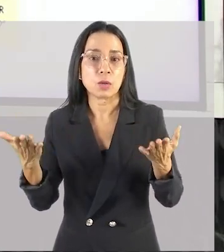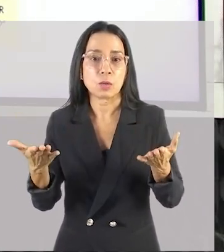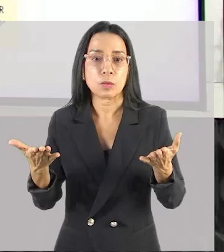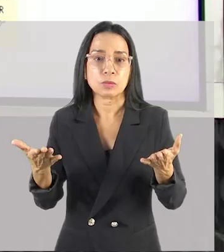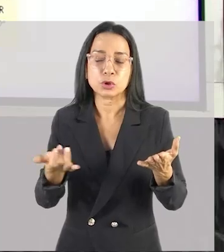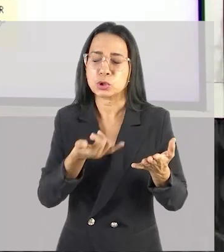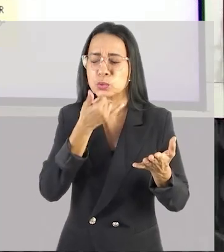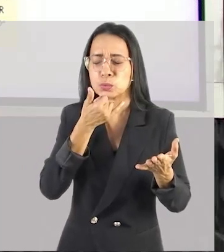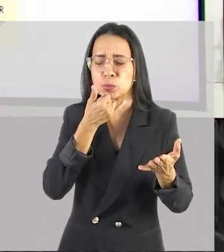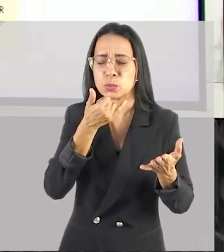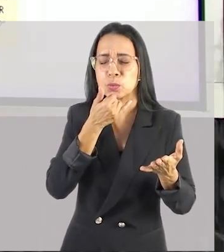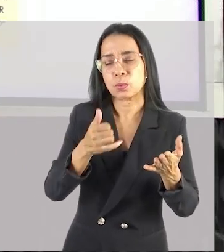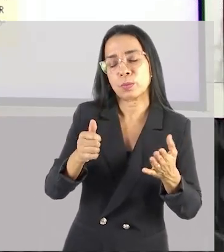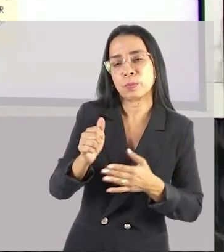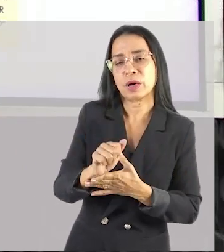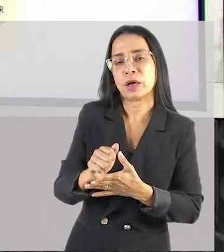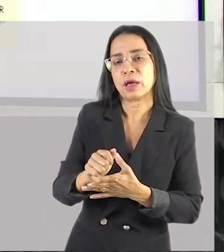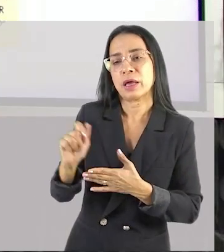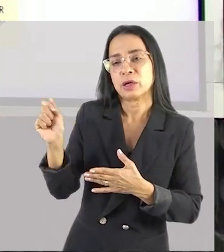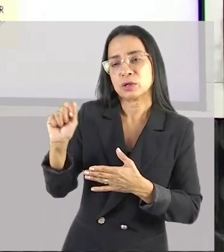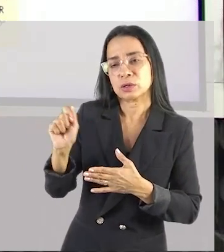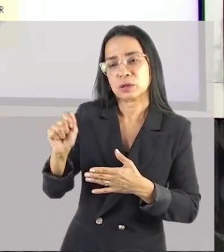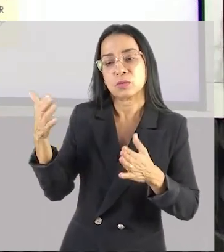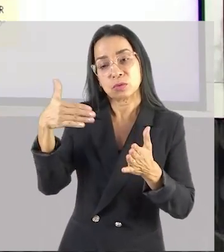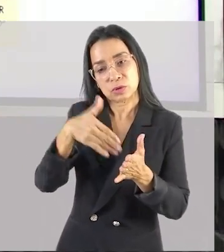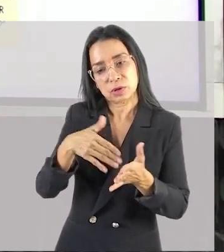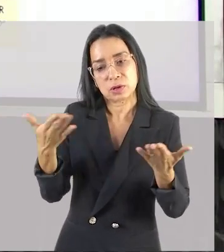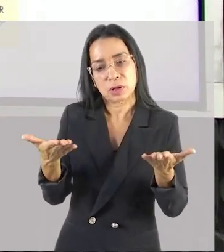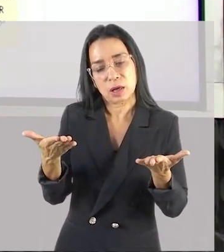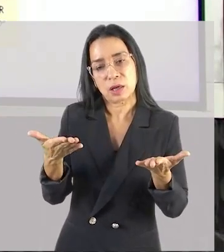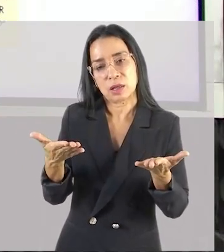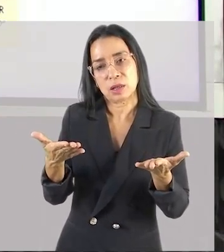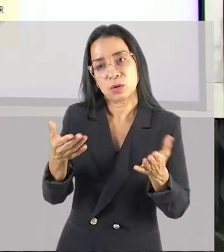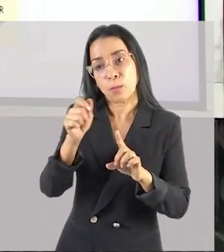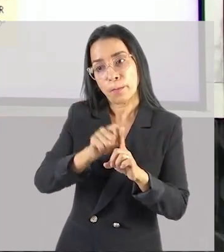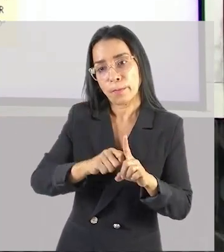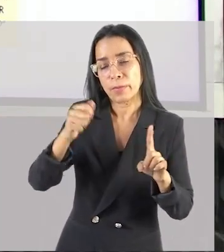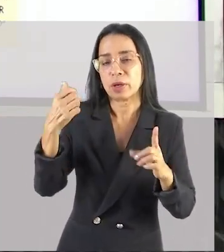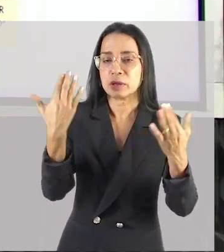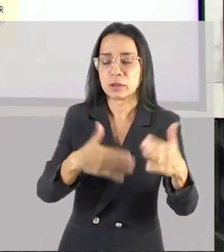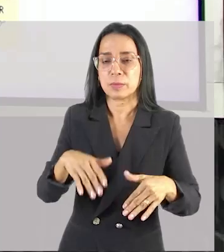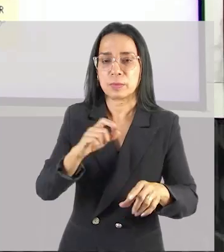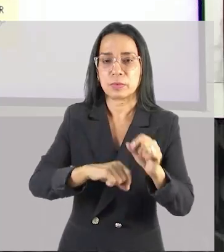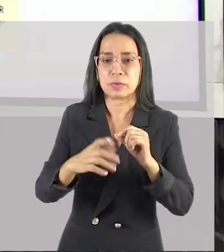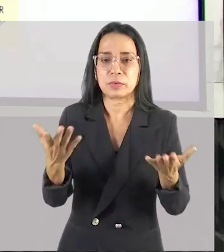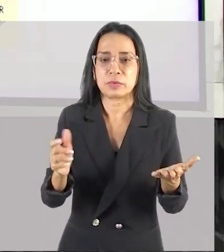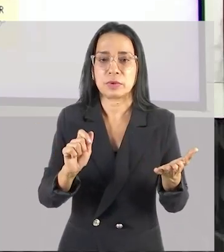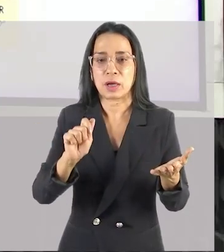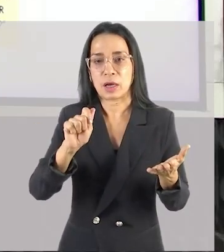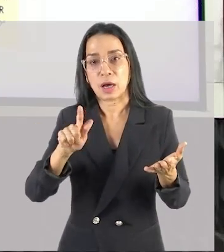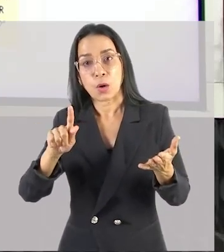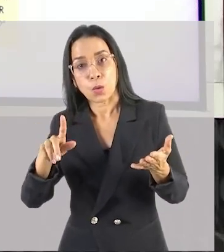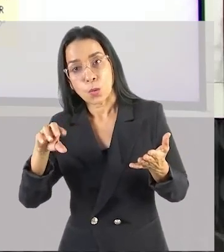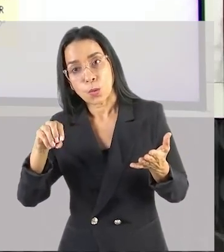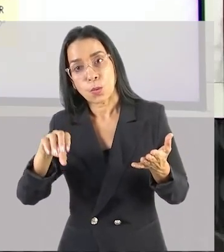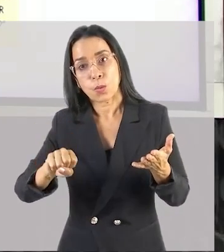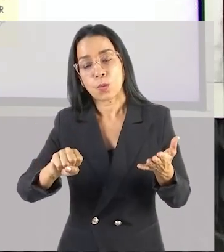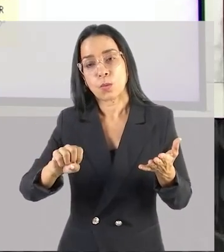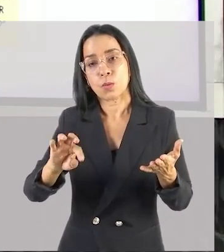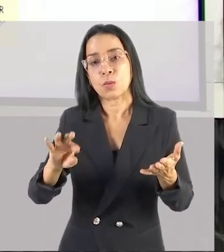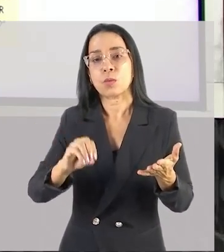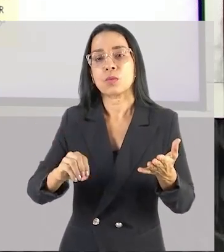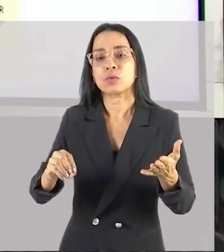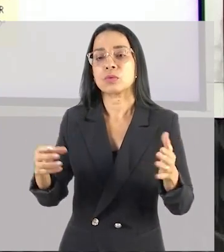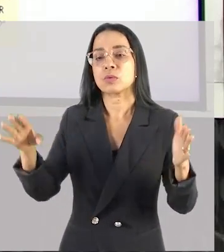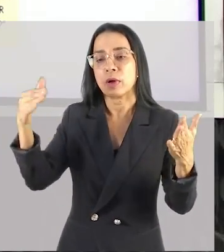você precisa estar atento com o que aconteceu de agosto do ano passado até o começo desse ano. Já houve temas da